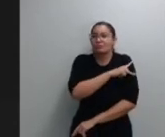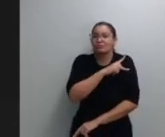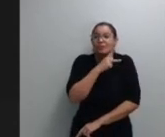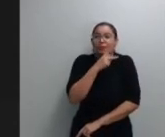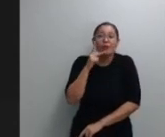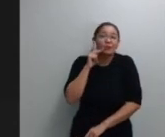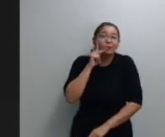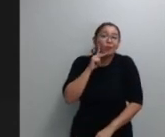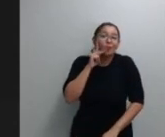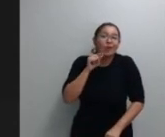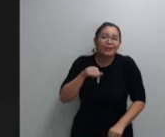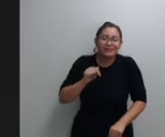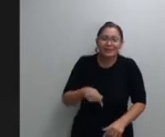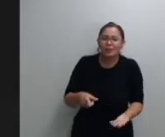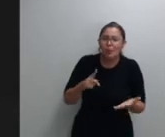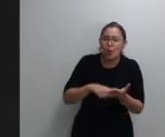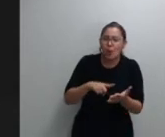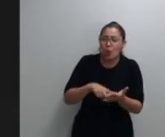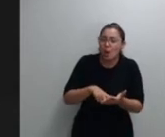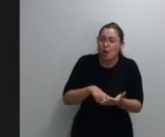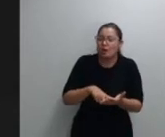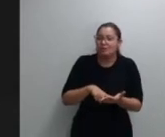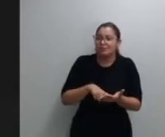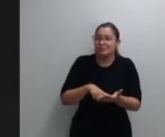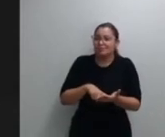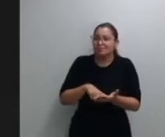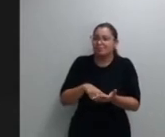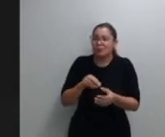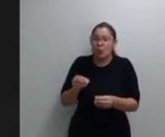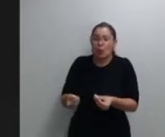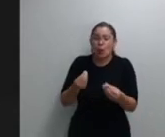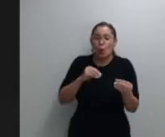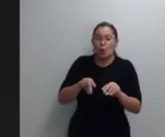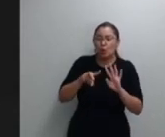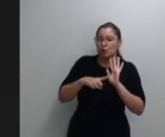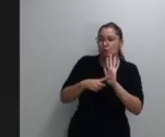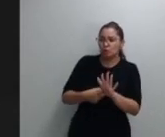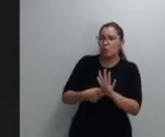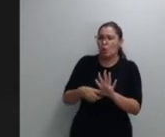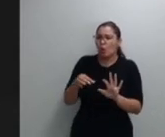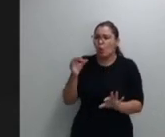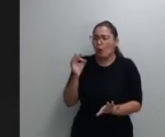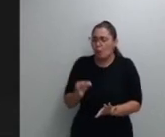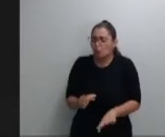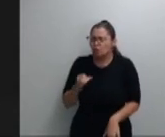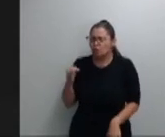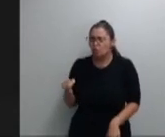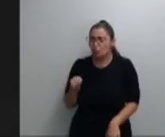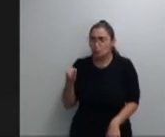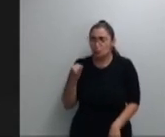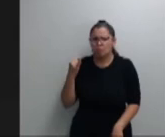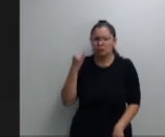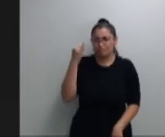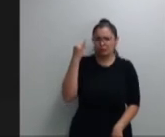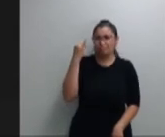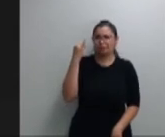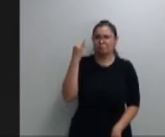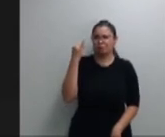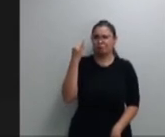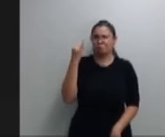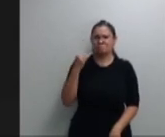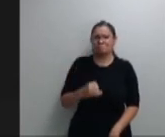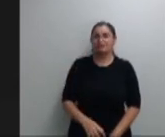acórdão da corte piauiense eu extraio, excelências, um ponto que é marcado pelo simbolismo. Aspas,